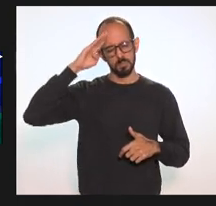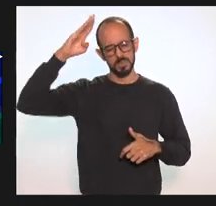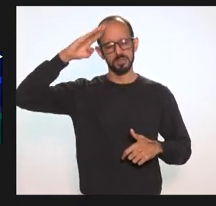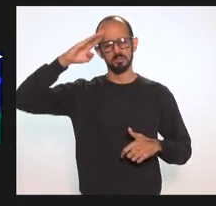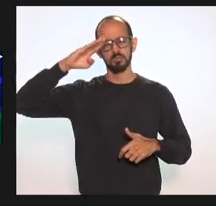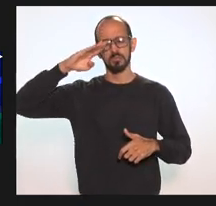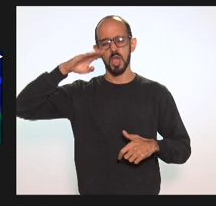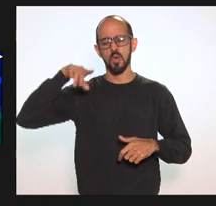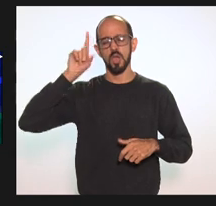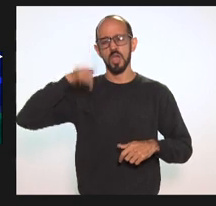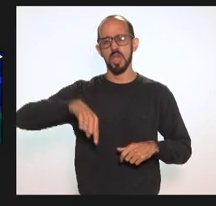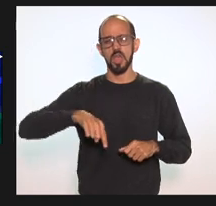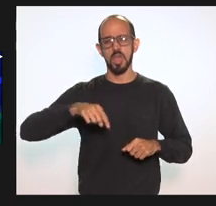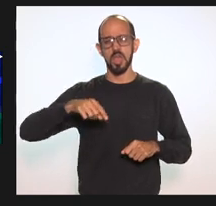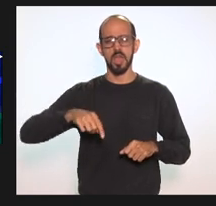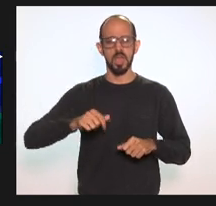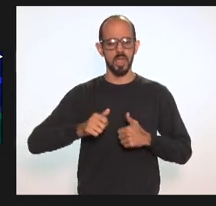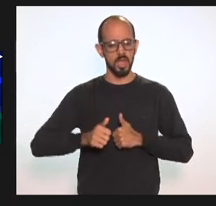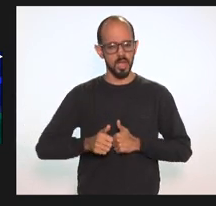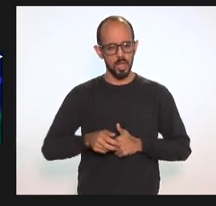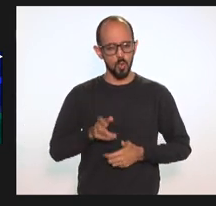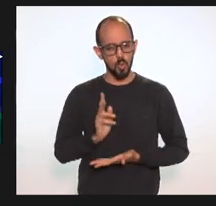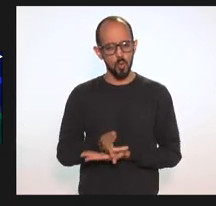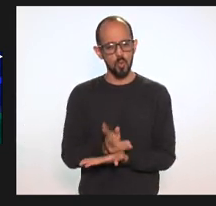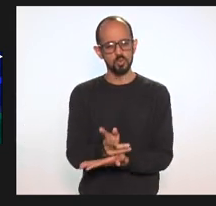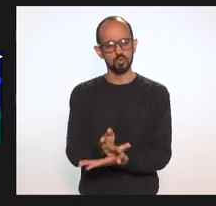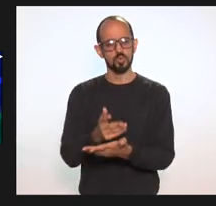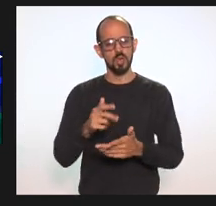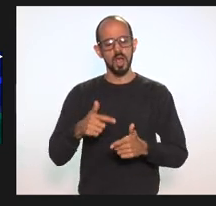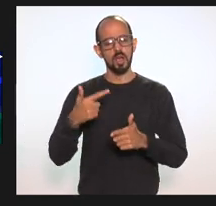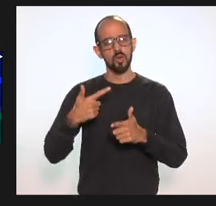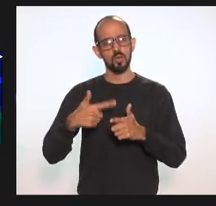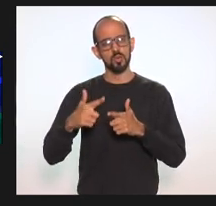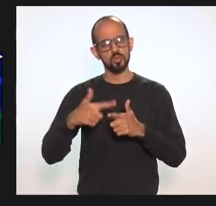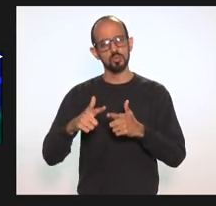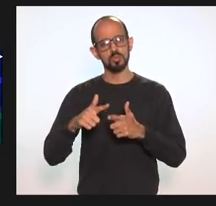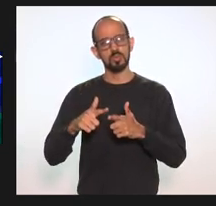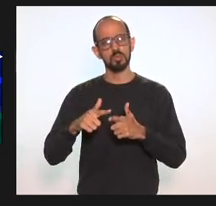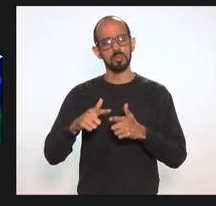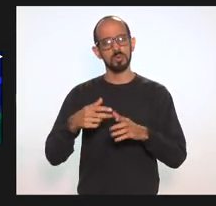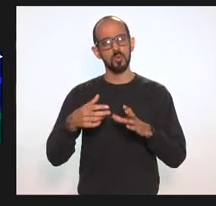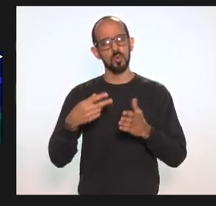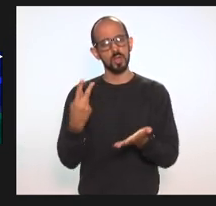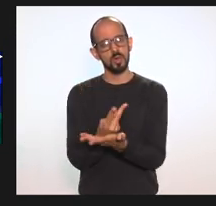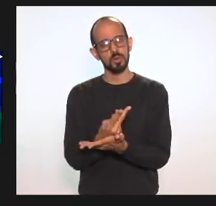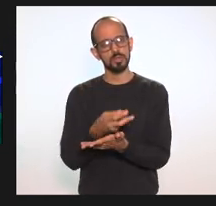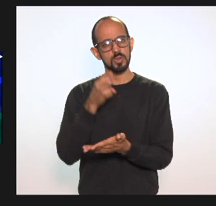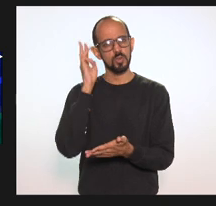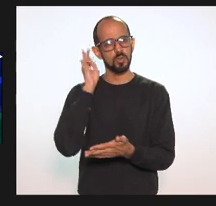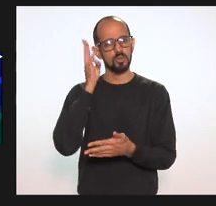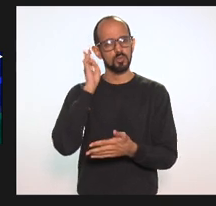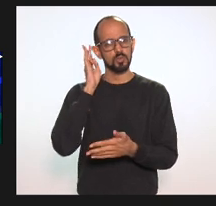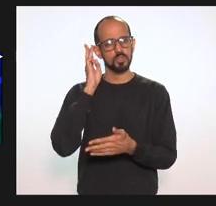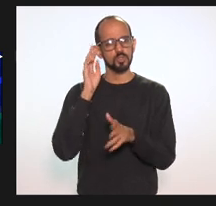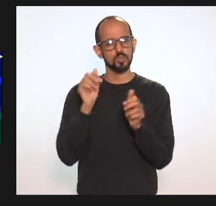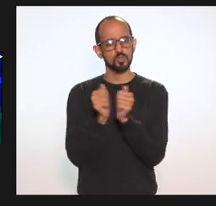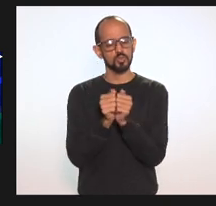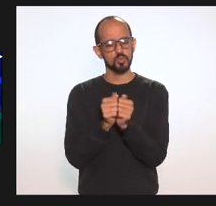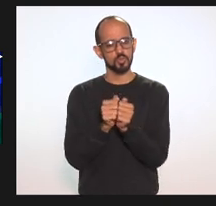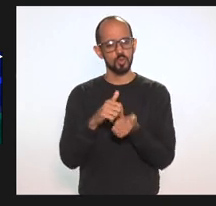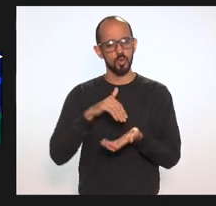Não damento nessa questão do Wilson e teve muita irresponsabilidade sugestão junto com seu secretariado